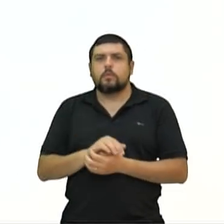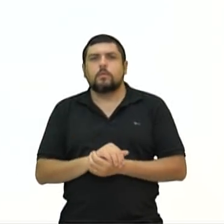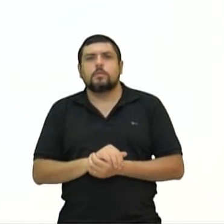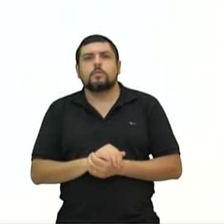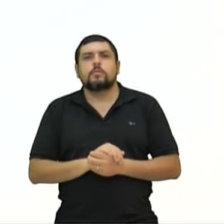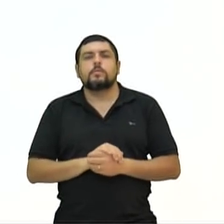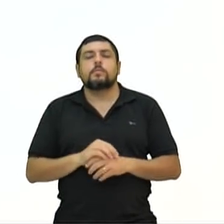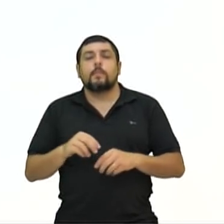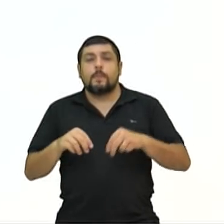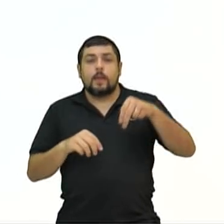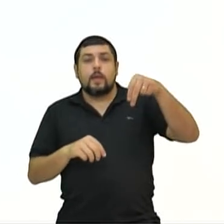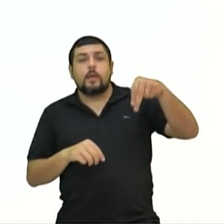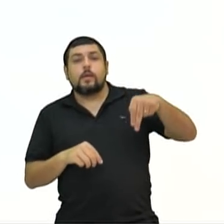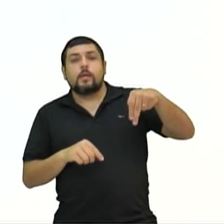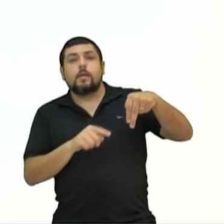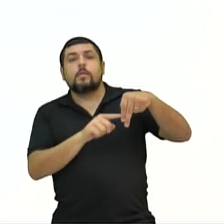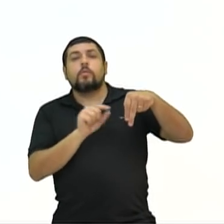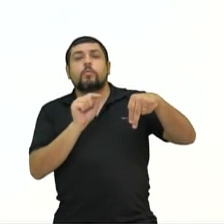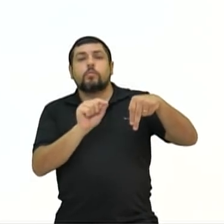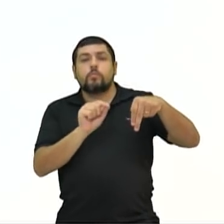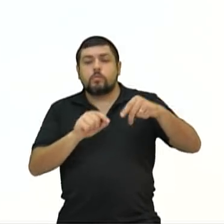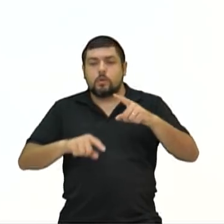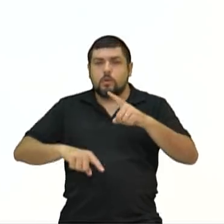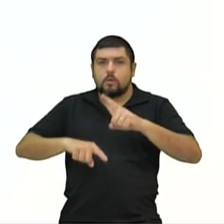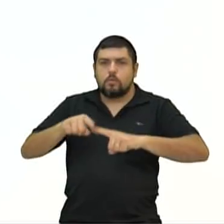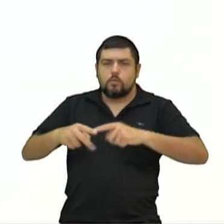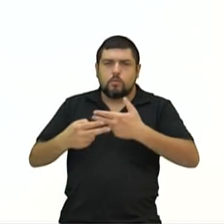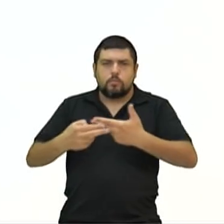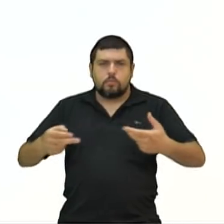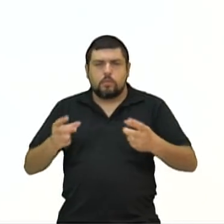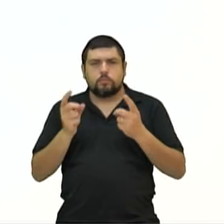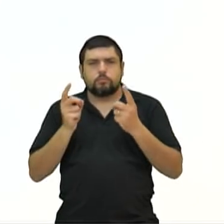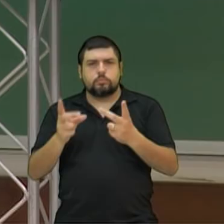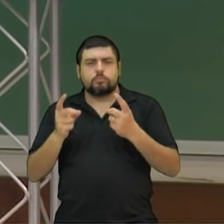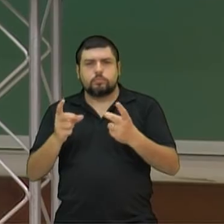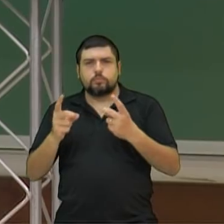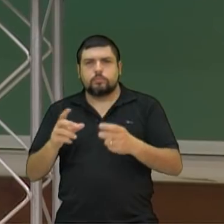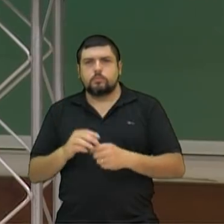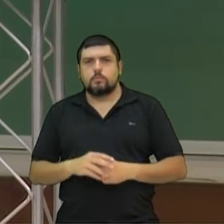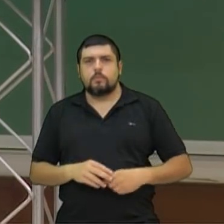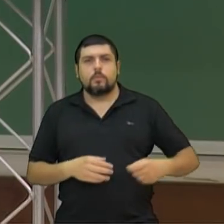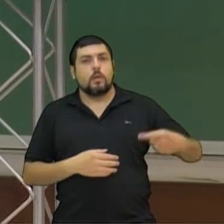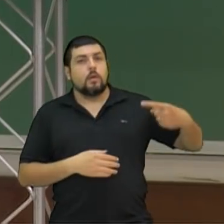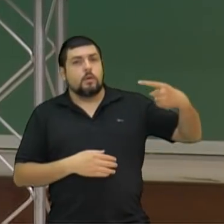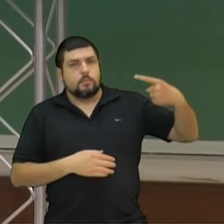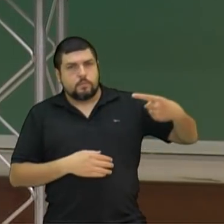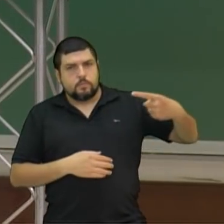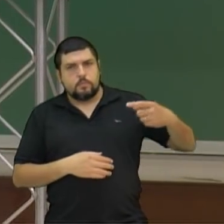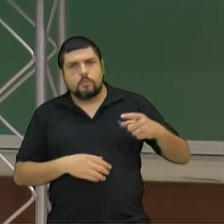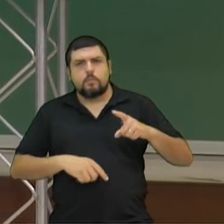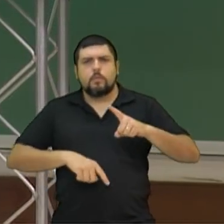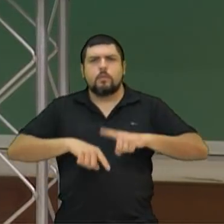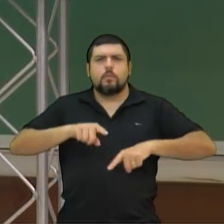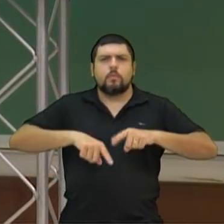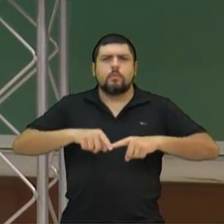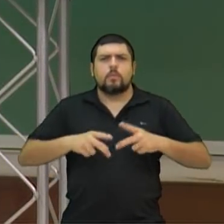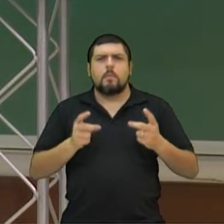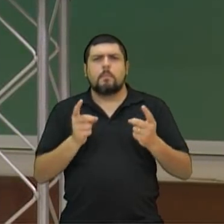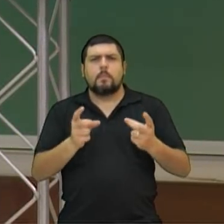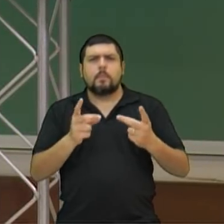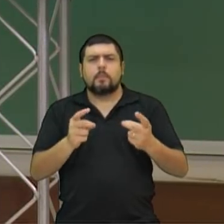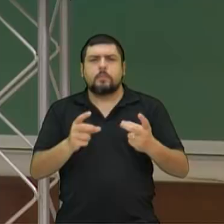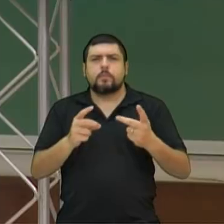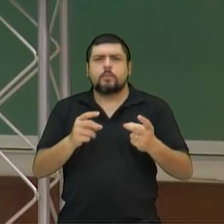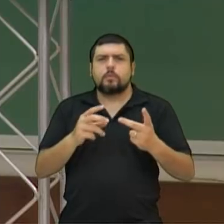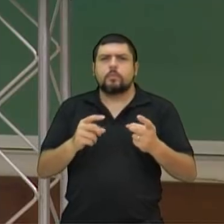E n é a quantidade de produtos vendidos neste dia. Então, a primeira pergunta é, quantos produtos foram vendidos no dia